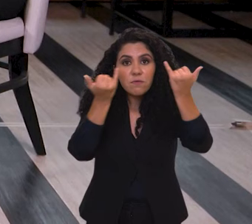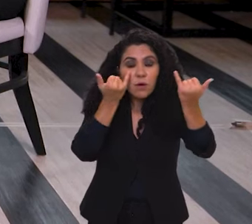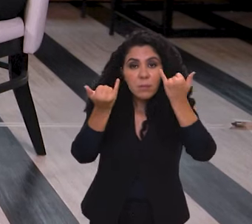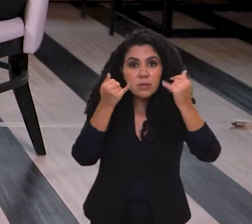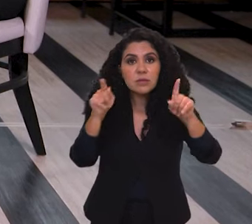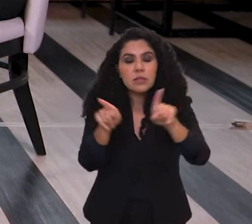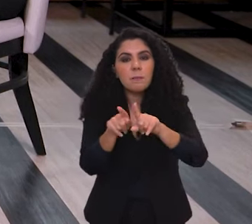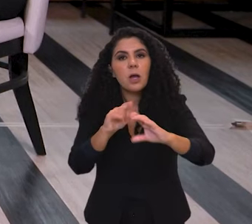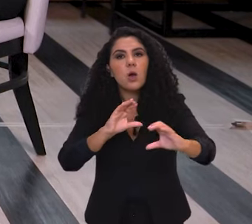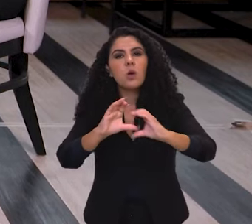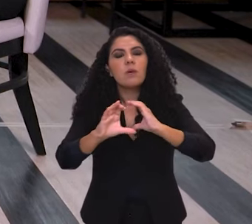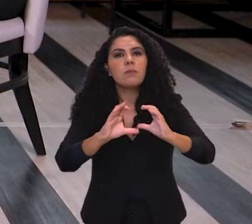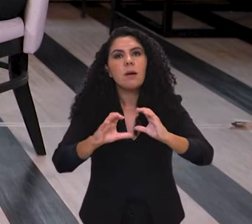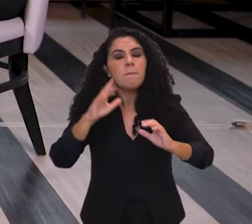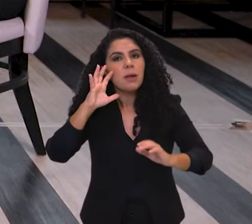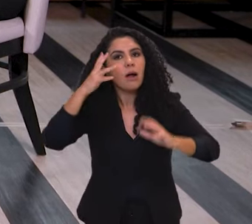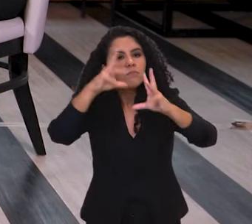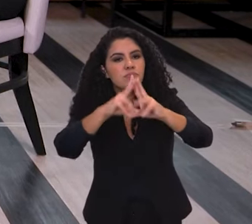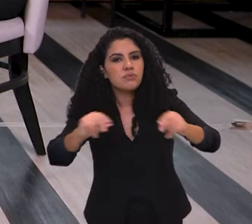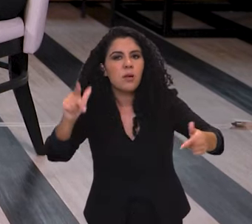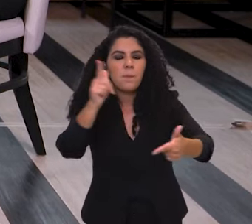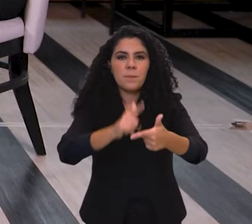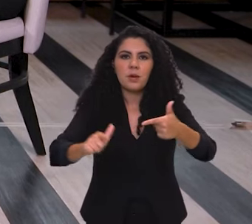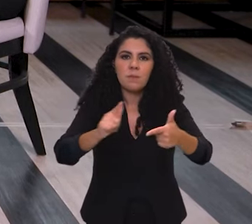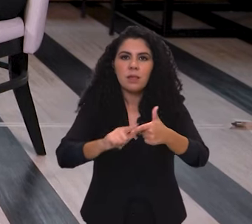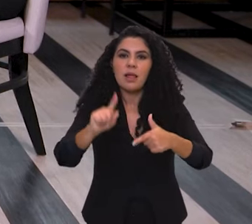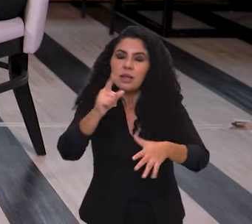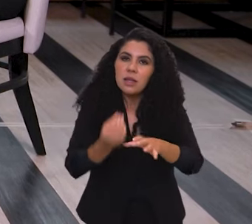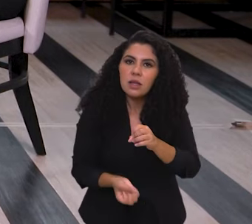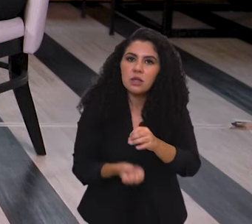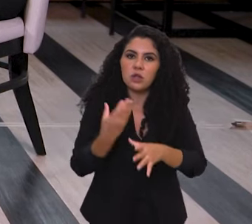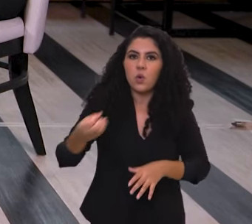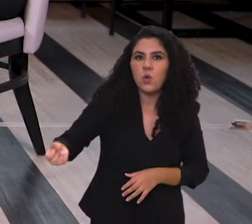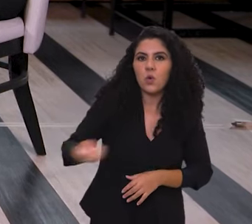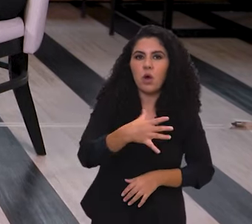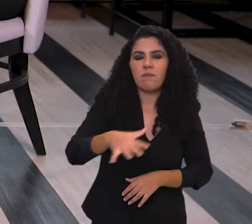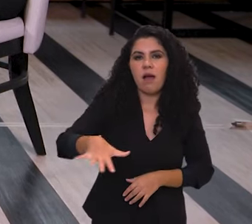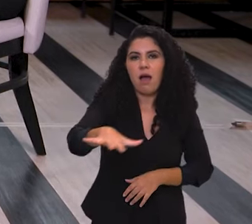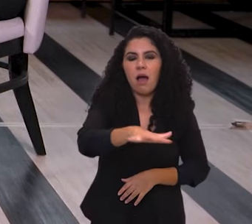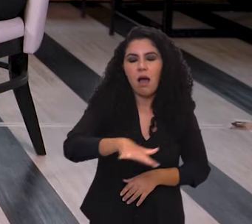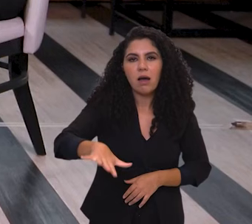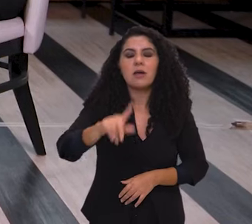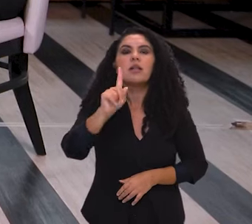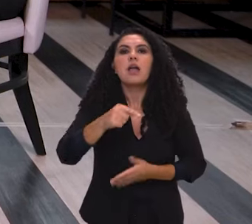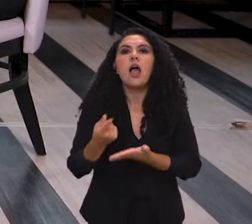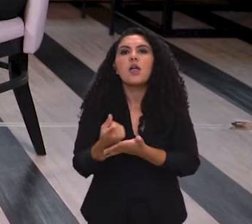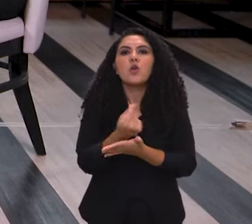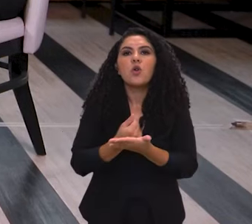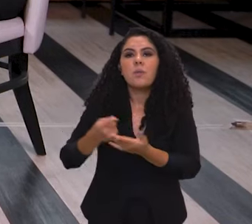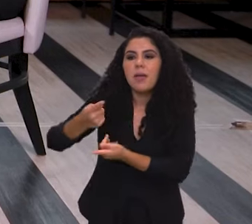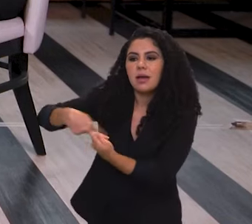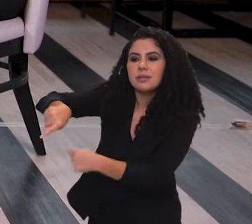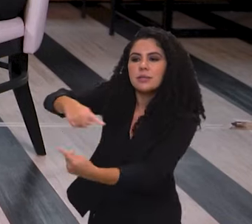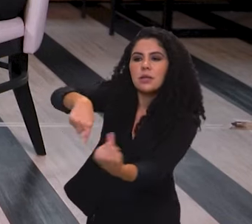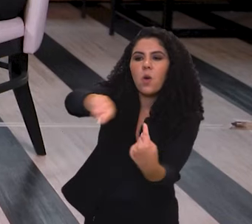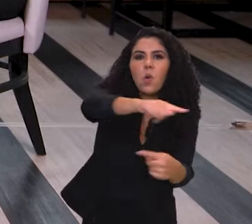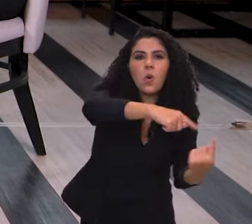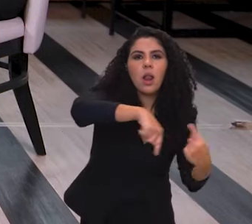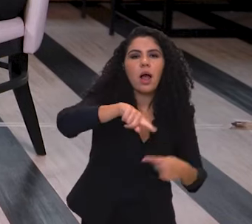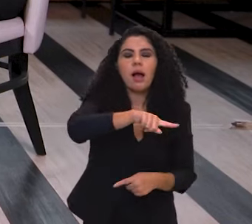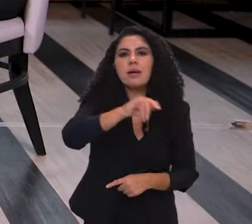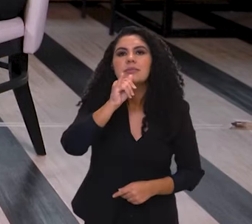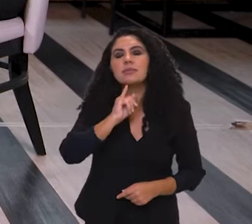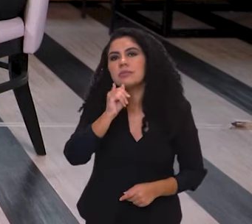comunicação para problemas do cotidiano, gerando um novo nicho de mercado, um novo setor produtivo. Economia circular envolve, por